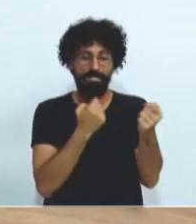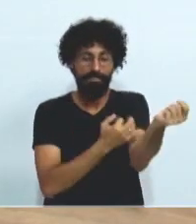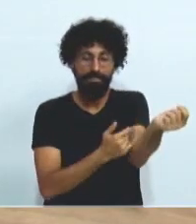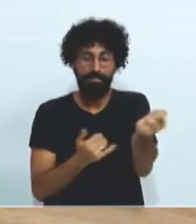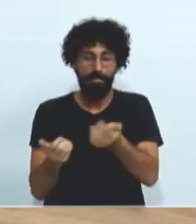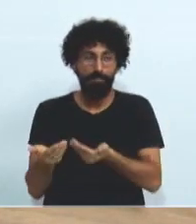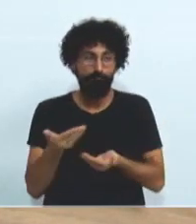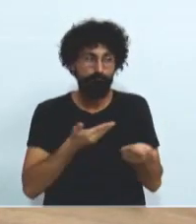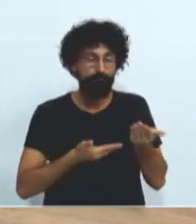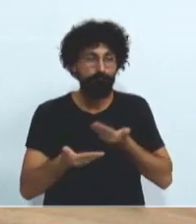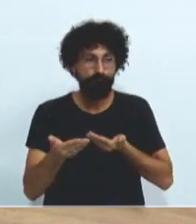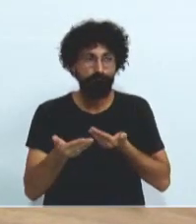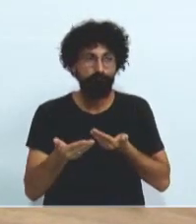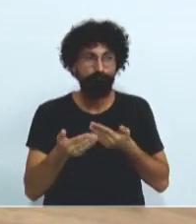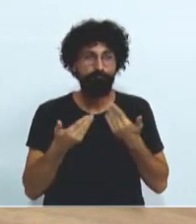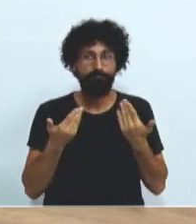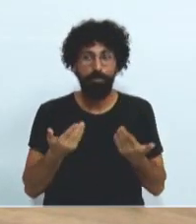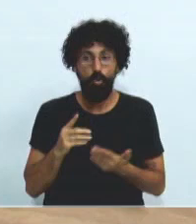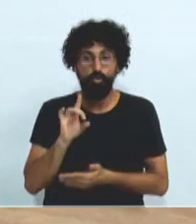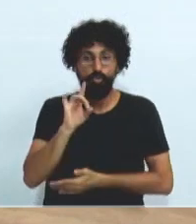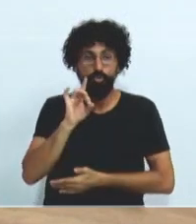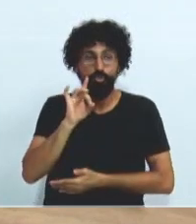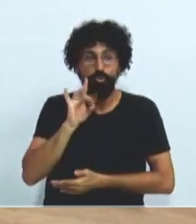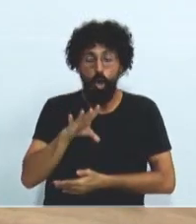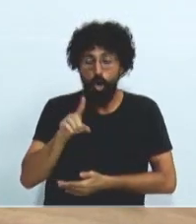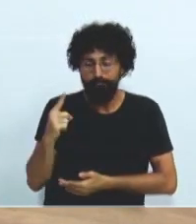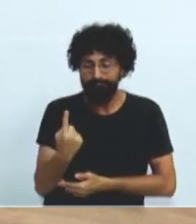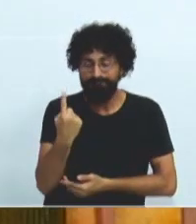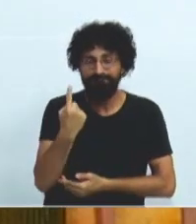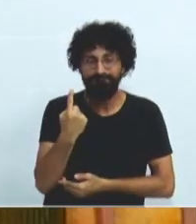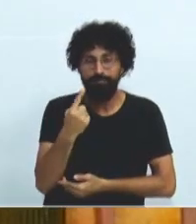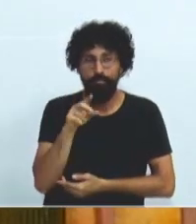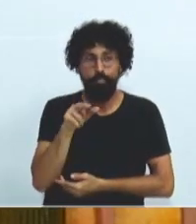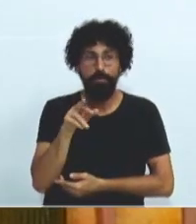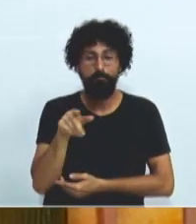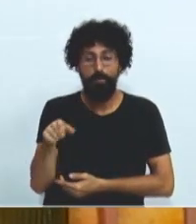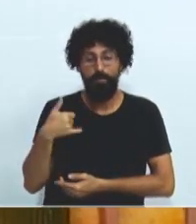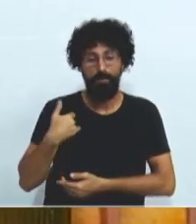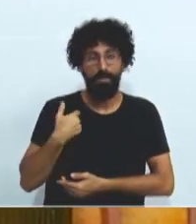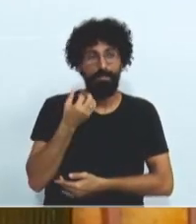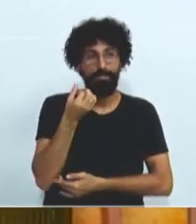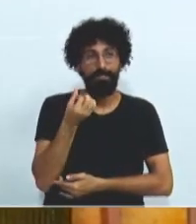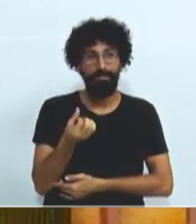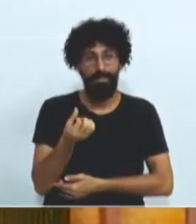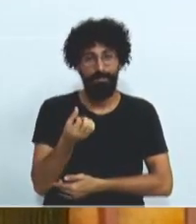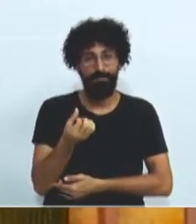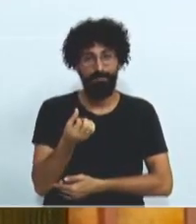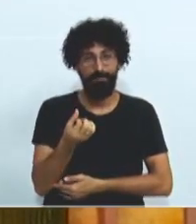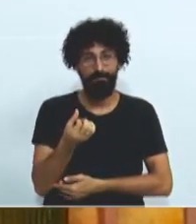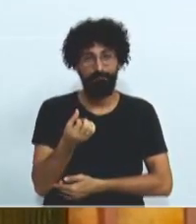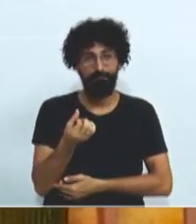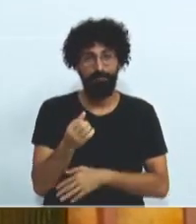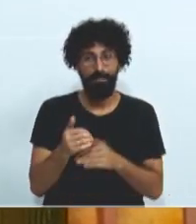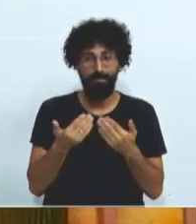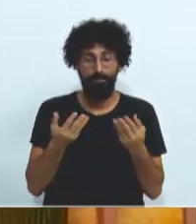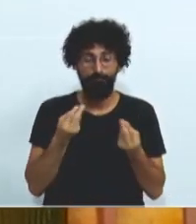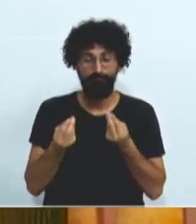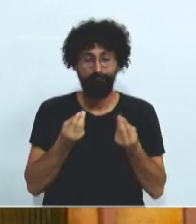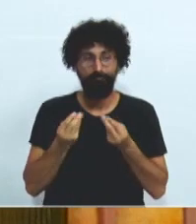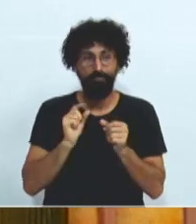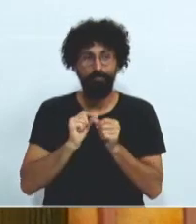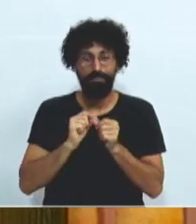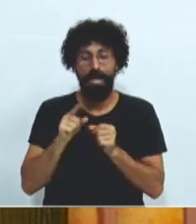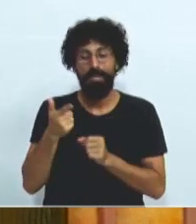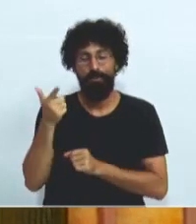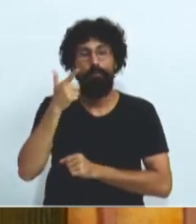irmão conseguiu ser compatível com ele, tinha 30%, o irmão foi compatível e o peso era semelhante entre os dois e ele conseguiu